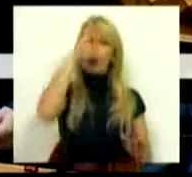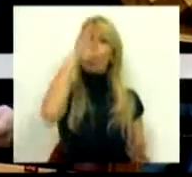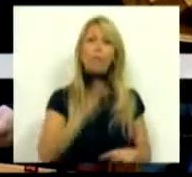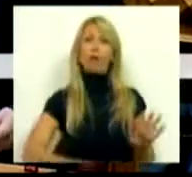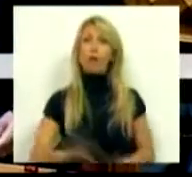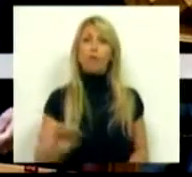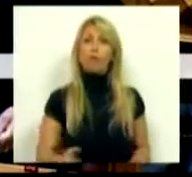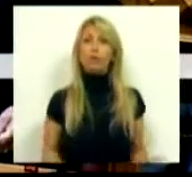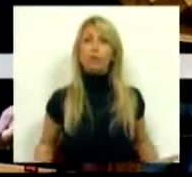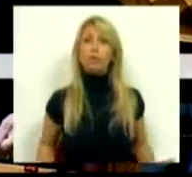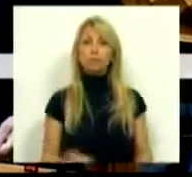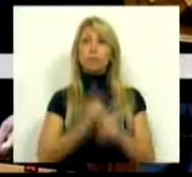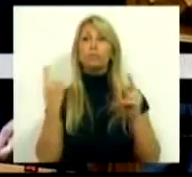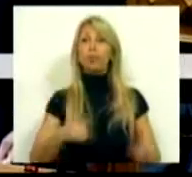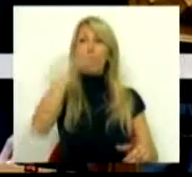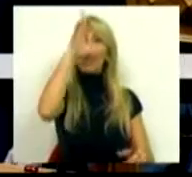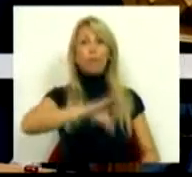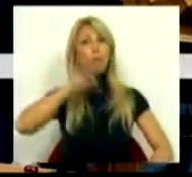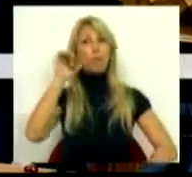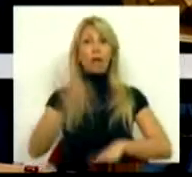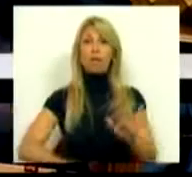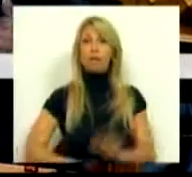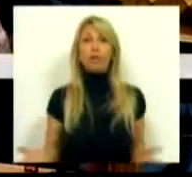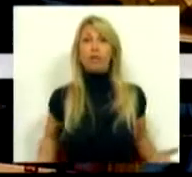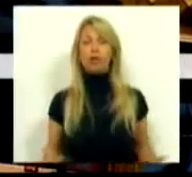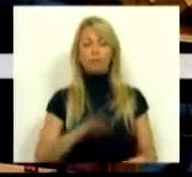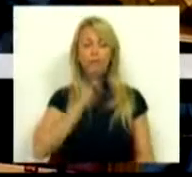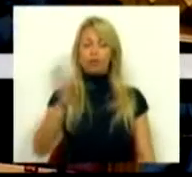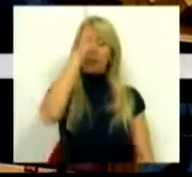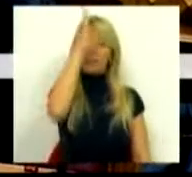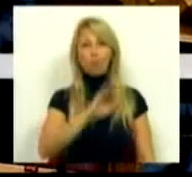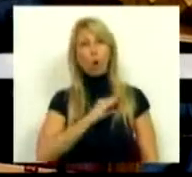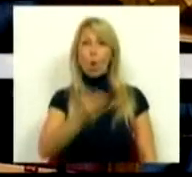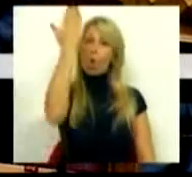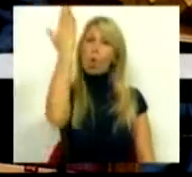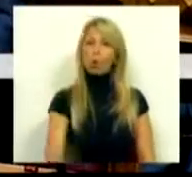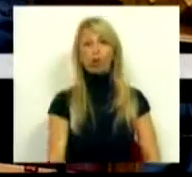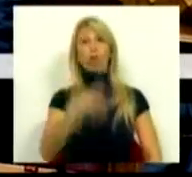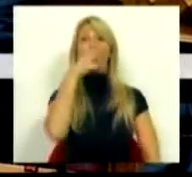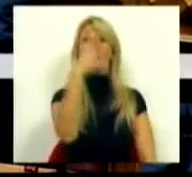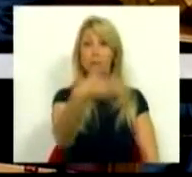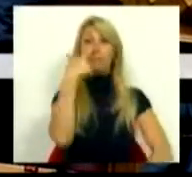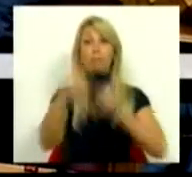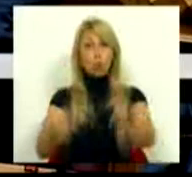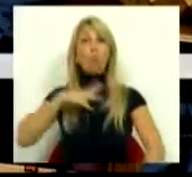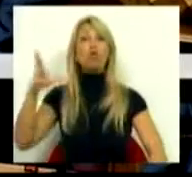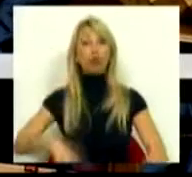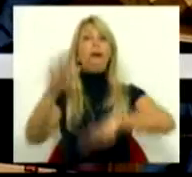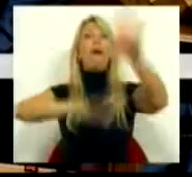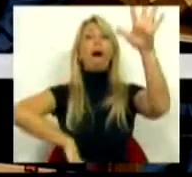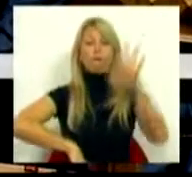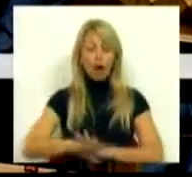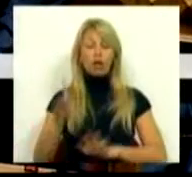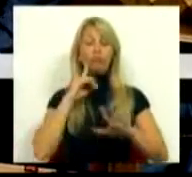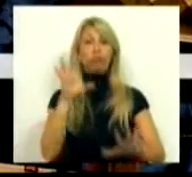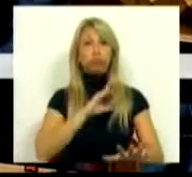não fez isso? Porquê é que o Governo ainda não o fez? Sr. Primeiro-Ministro, o senhor anunciou aos portugueses que ia fazer o processo de privatização da